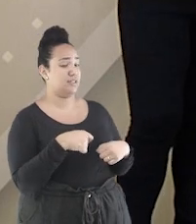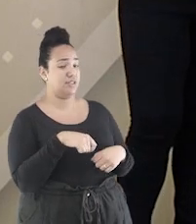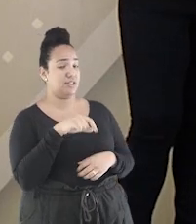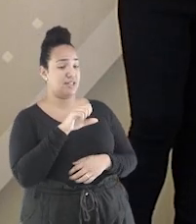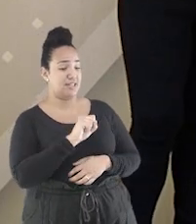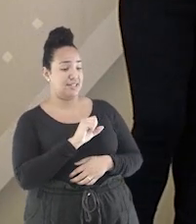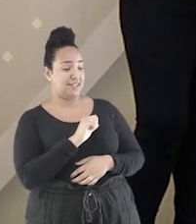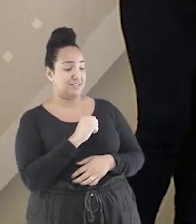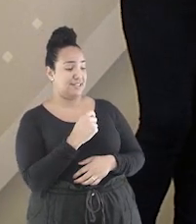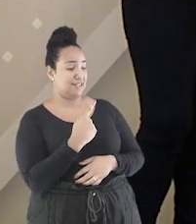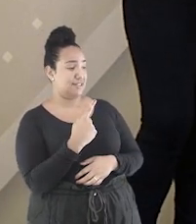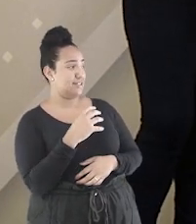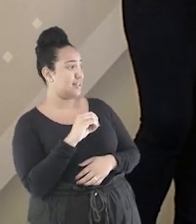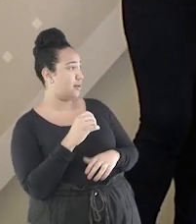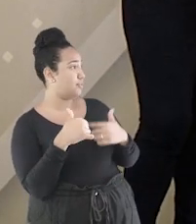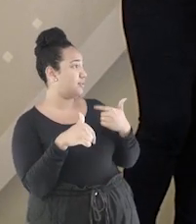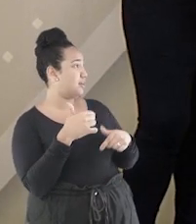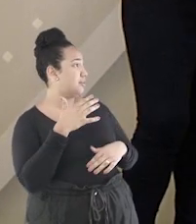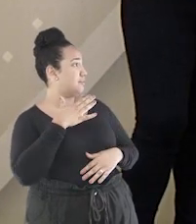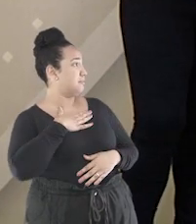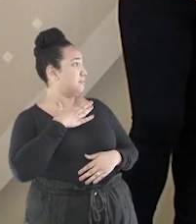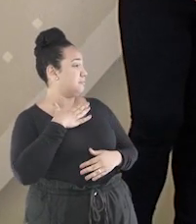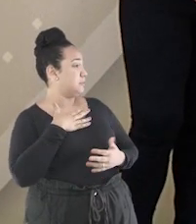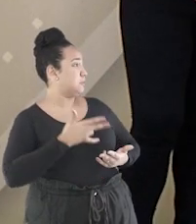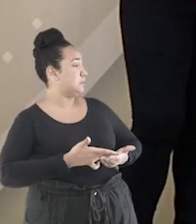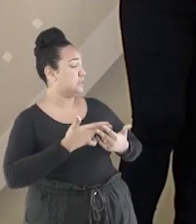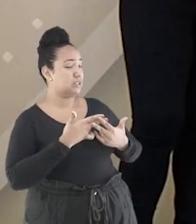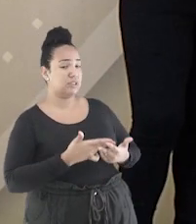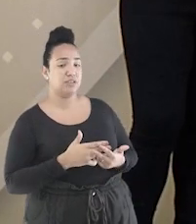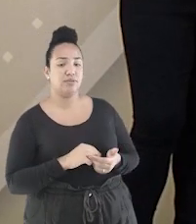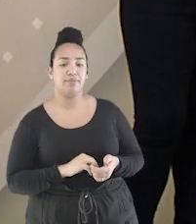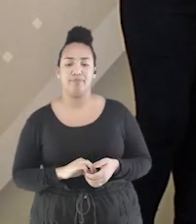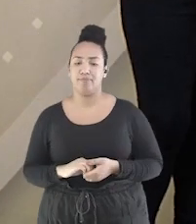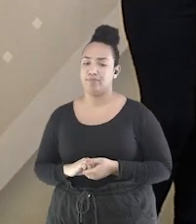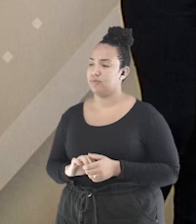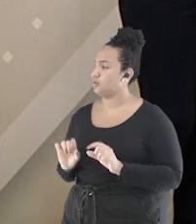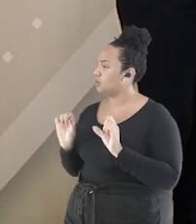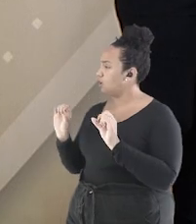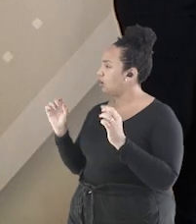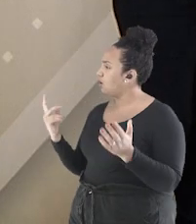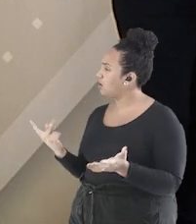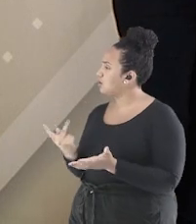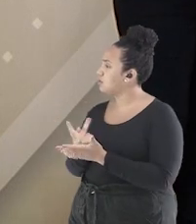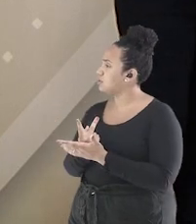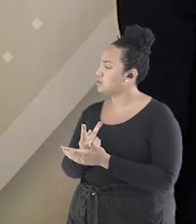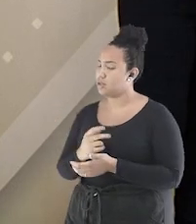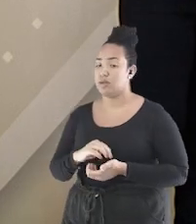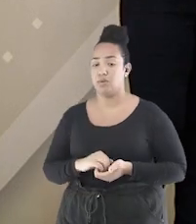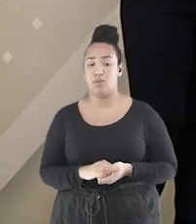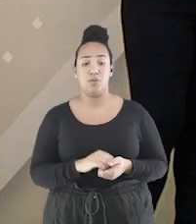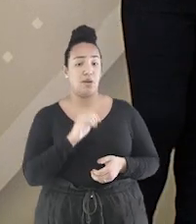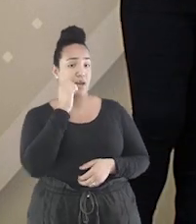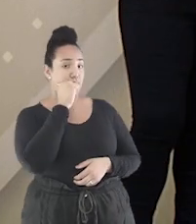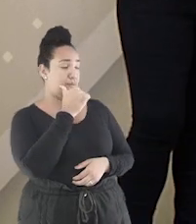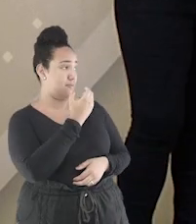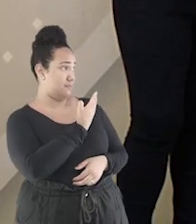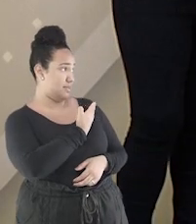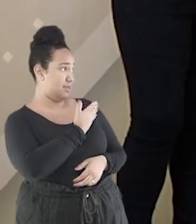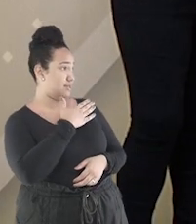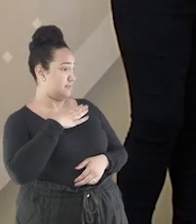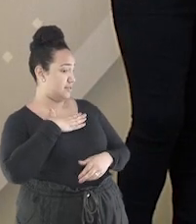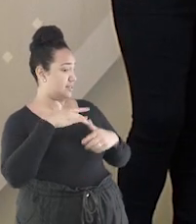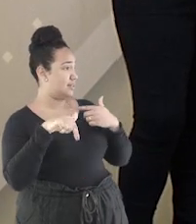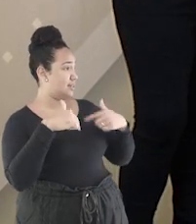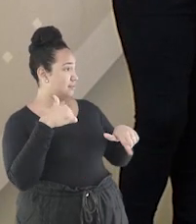sapo hoje no meu serviço. É sério? Mas o que aconteceu? Uma colega de trabalho pisou na bola. E com a equipe